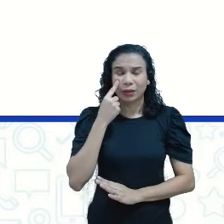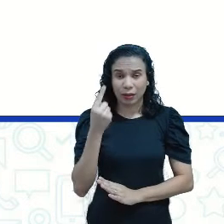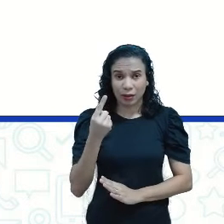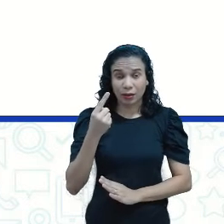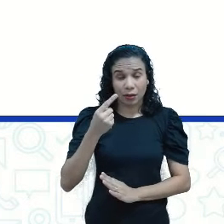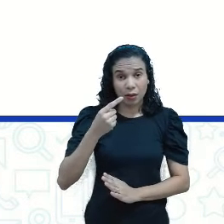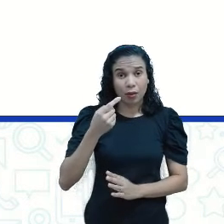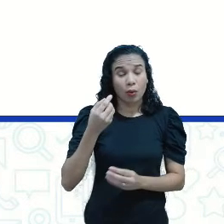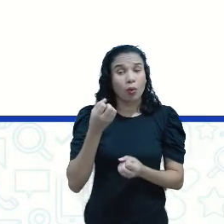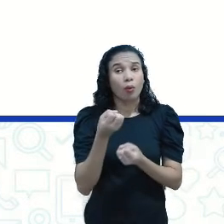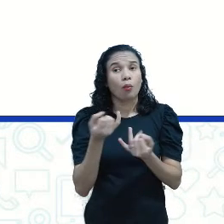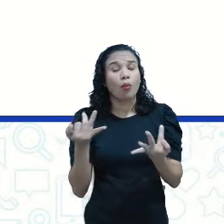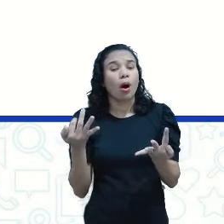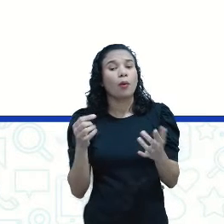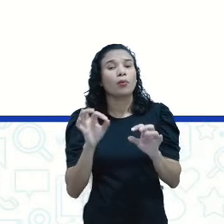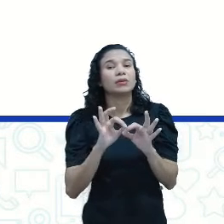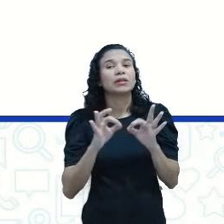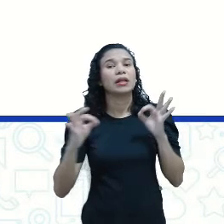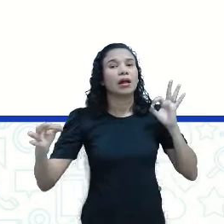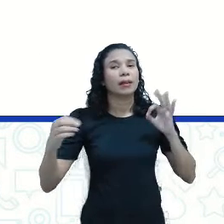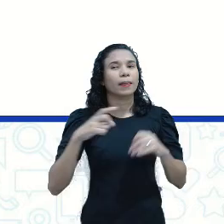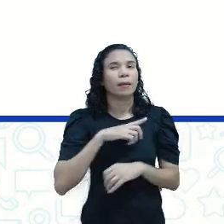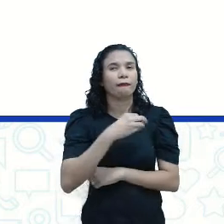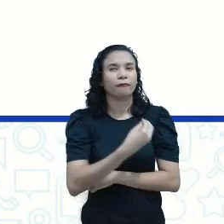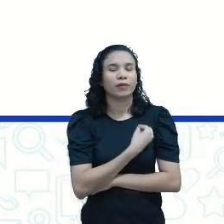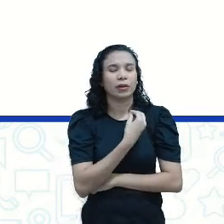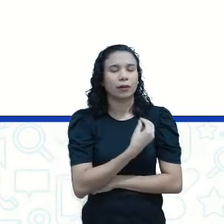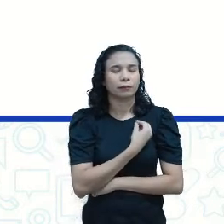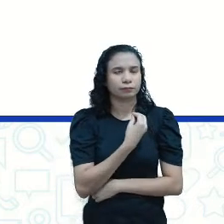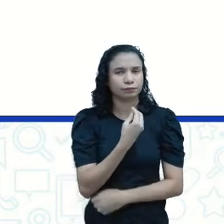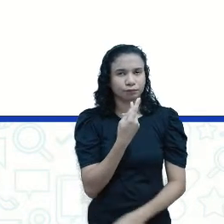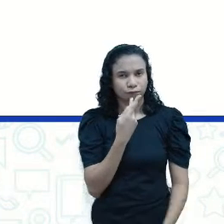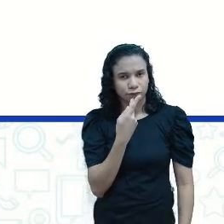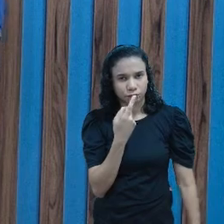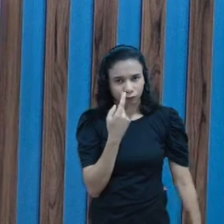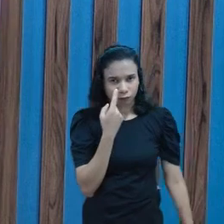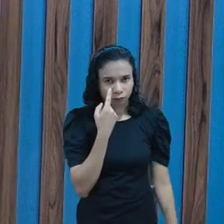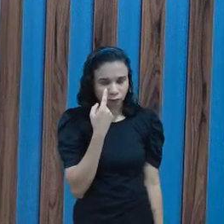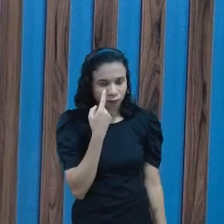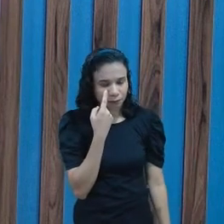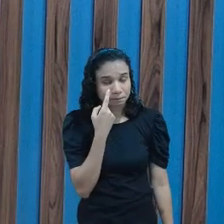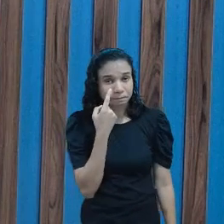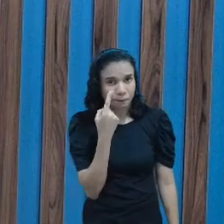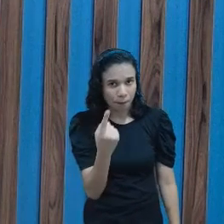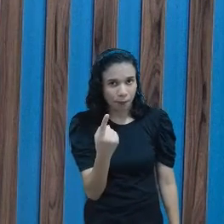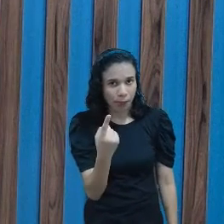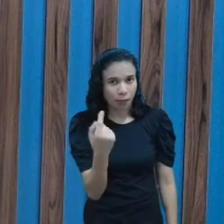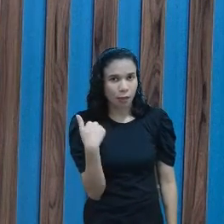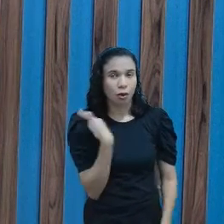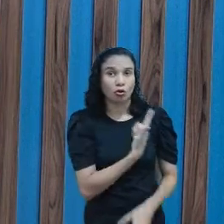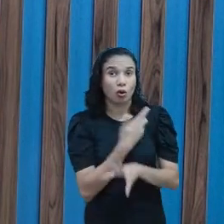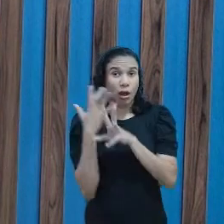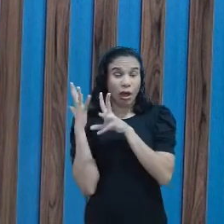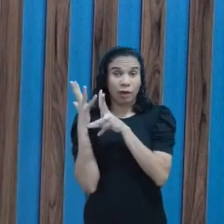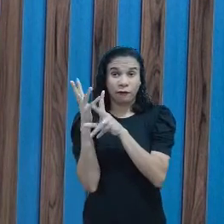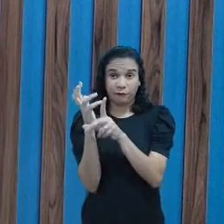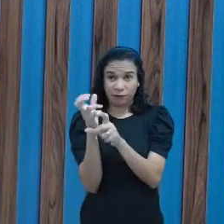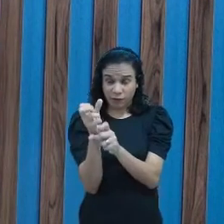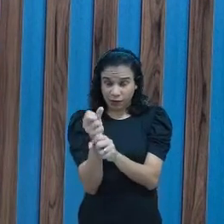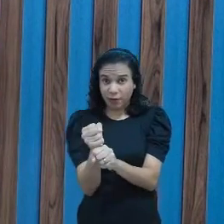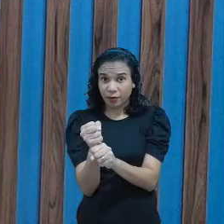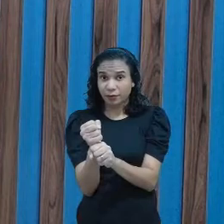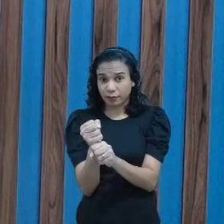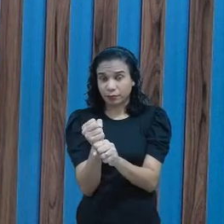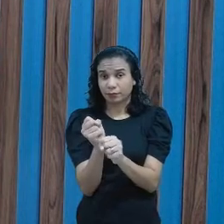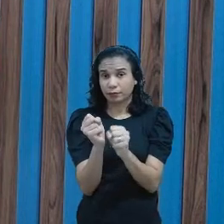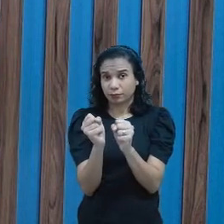outro inicial, qual é a distância. Agora foca aqui em mim, ó, presta atenção agora. Vamos revisar um pouquinho de geometria além de